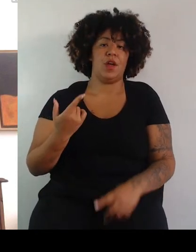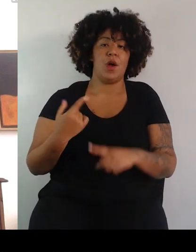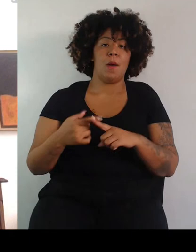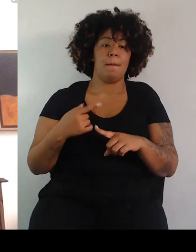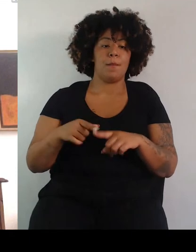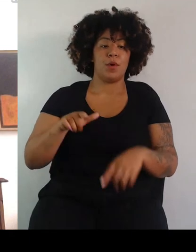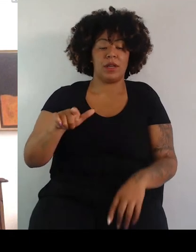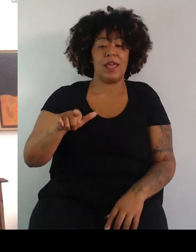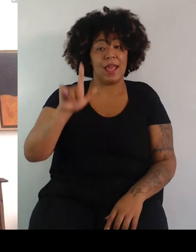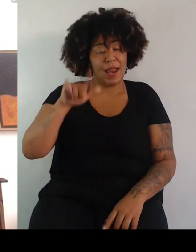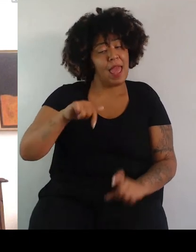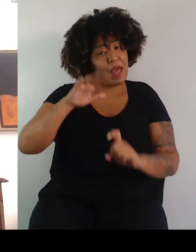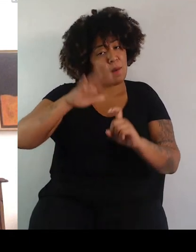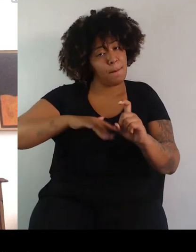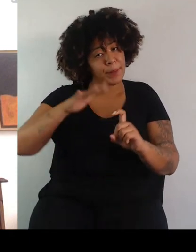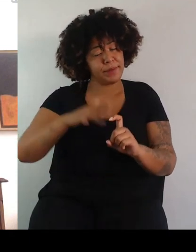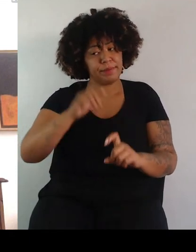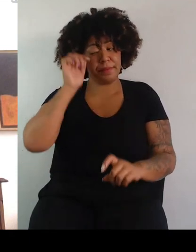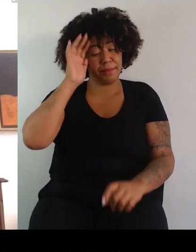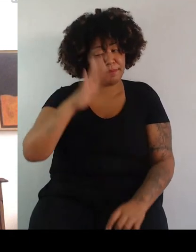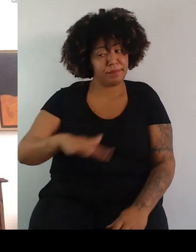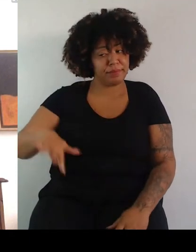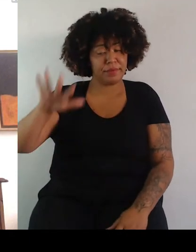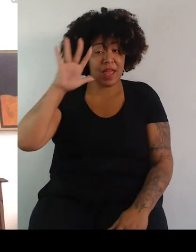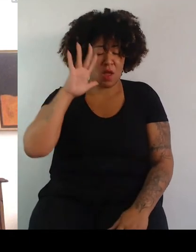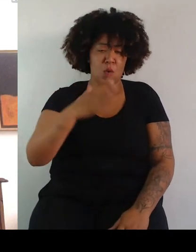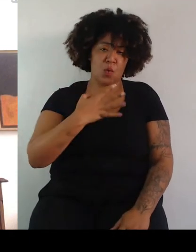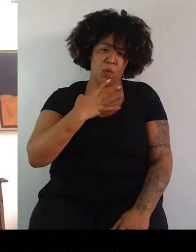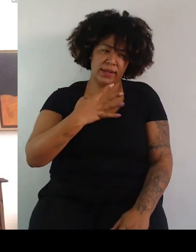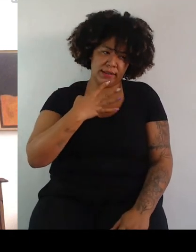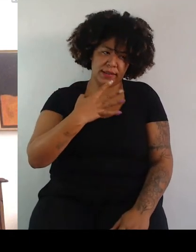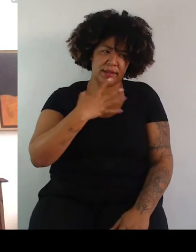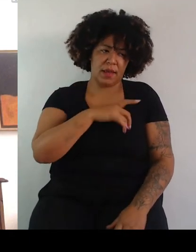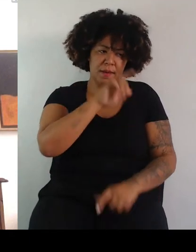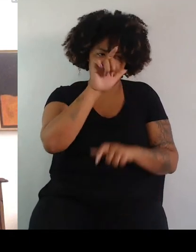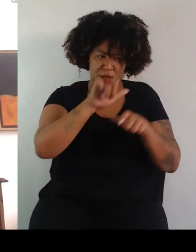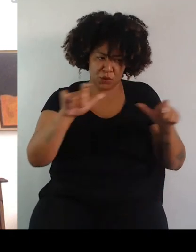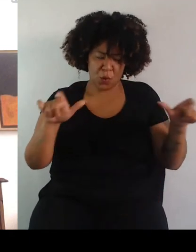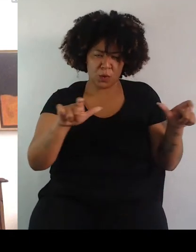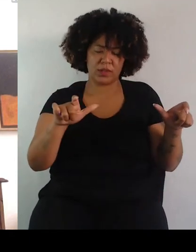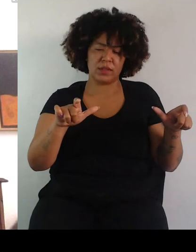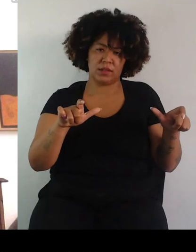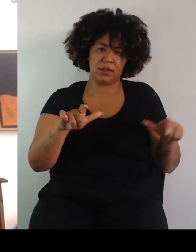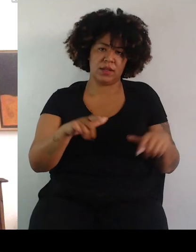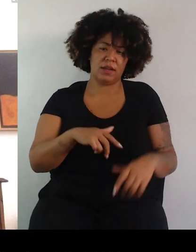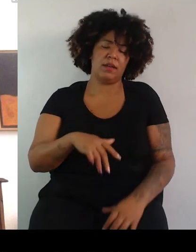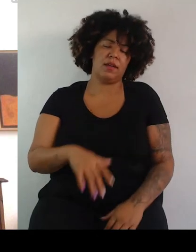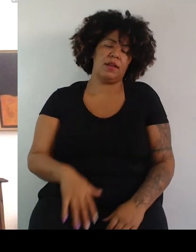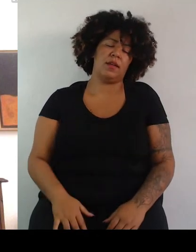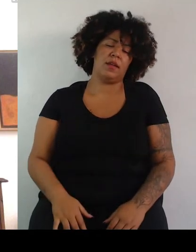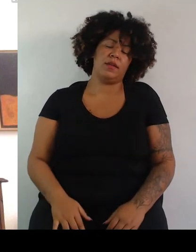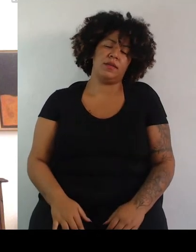Mito eu conheci muitas pessoas na minha vida e ninguém